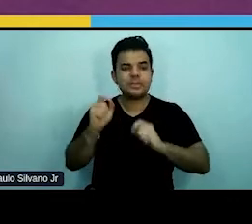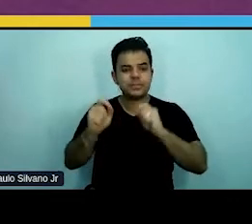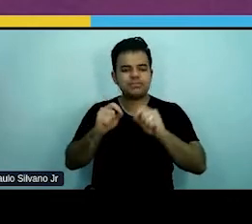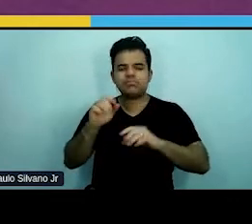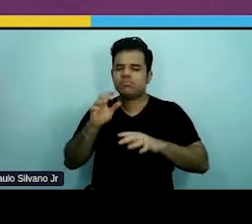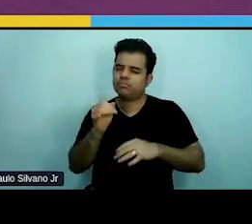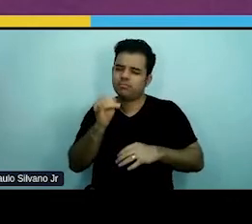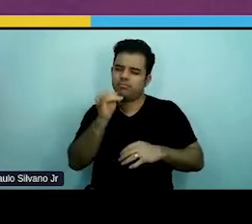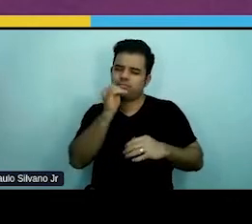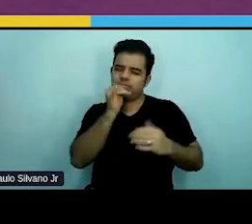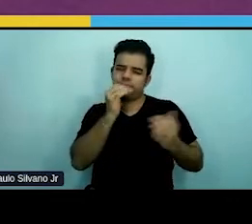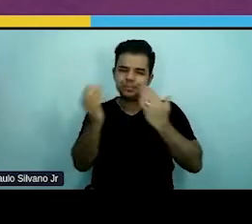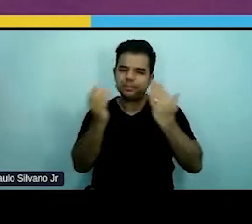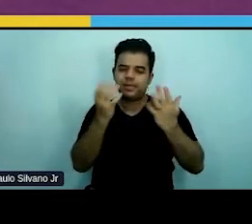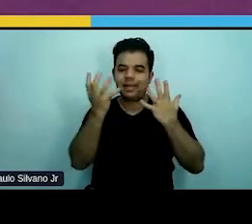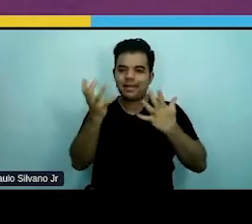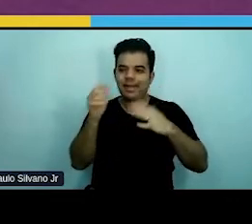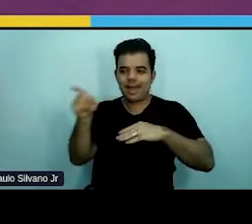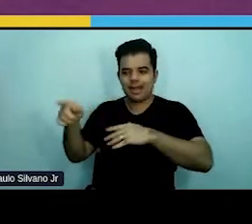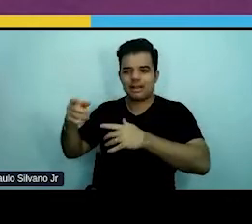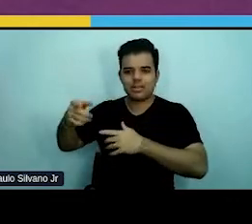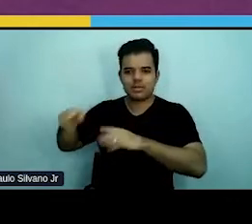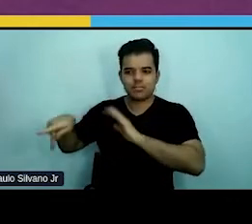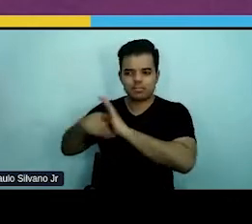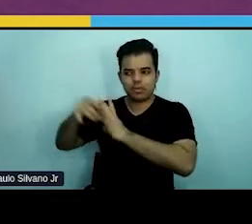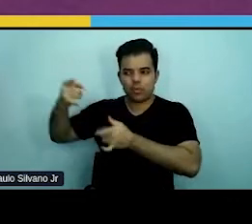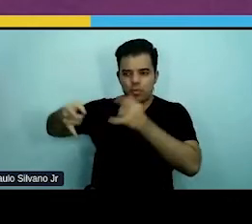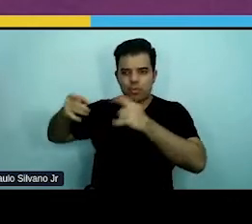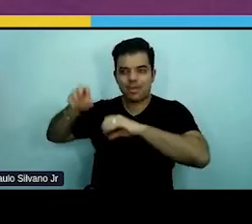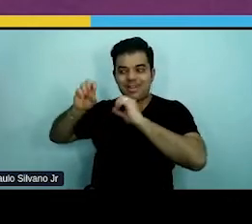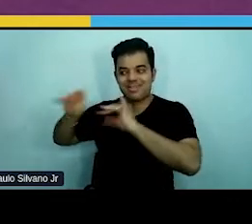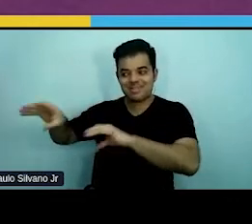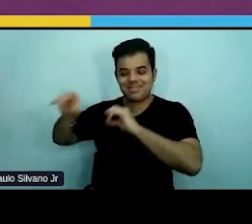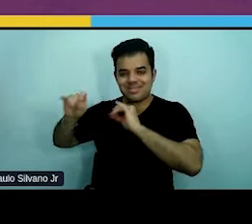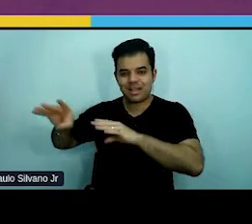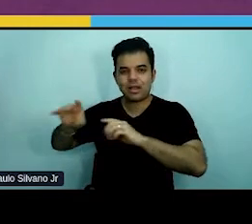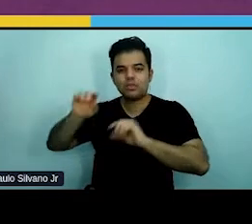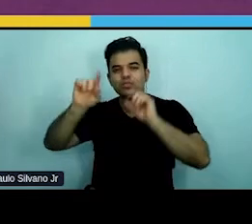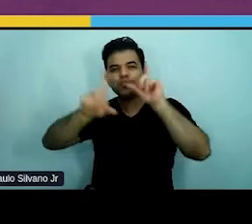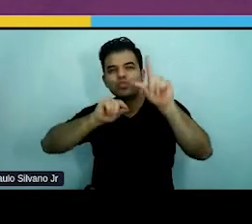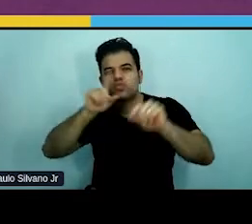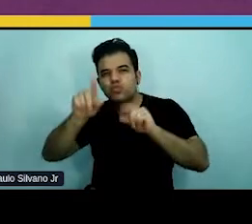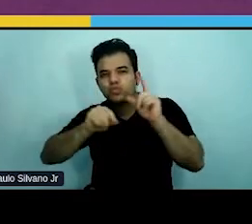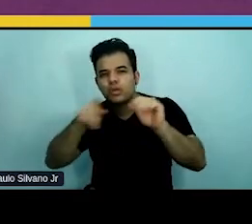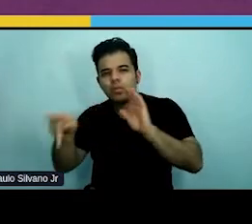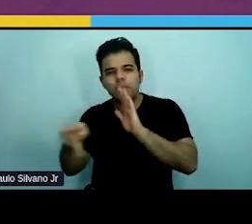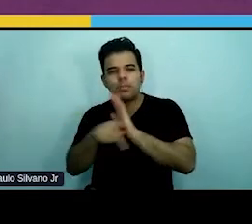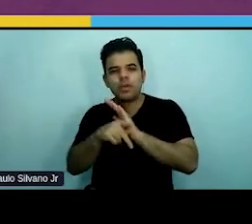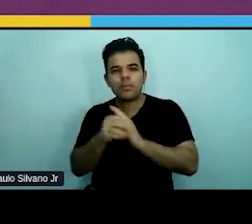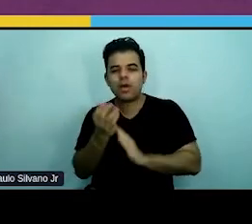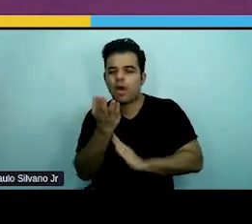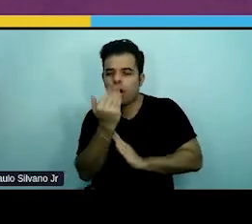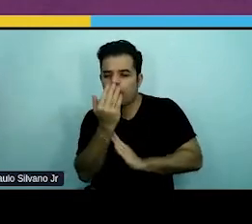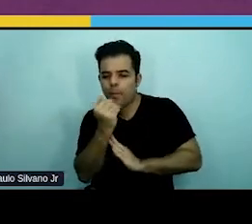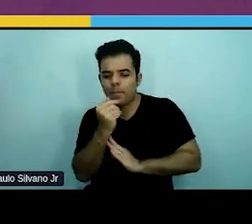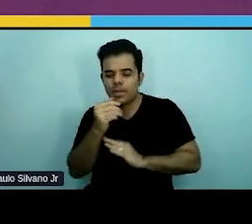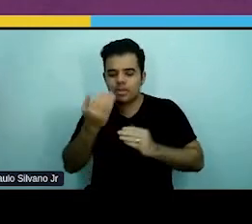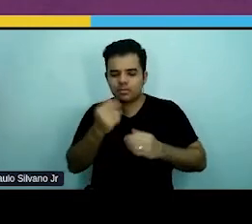imagine que você quisesse, né, ensinar uma máquina a reconhecer e classificar se uma determinada refeição ela possui ou